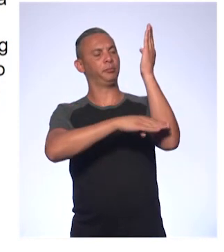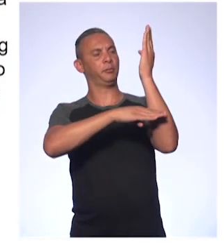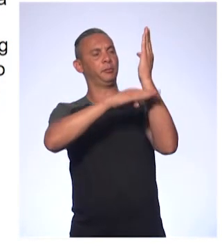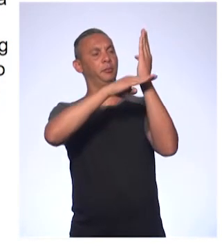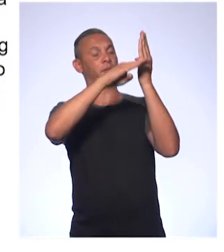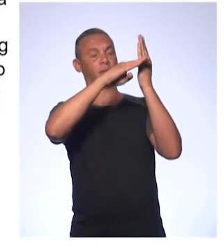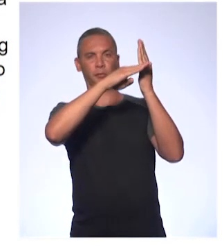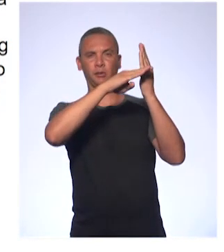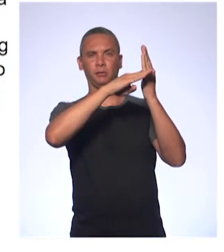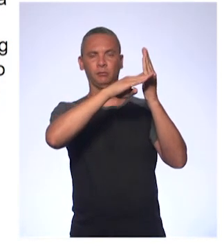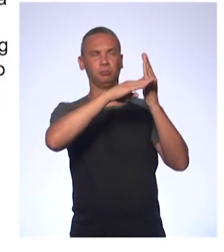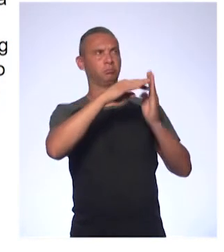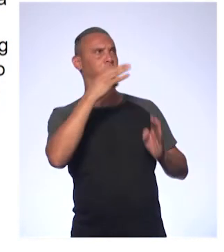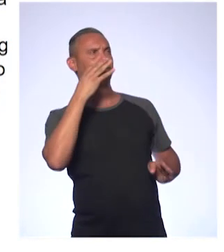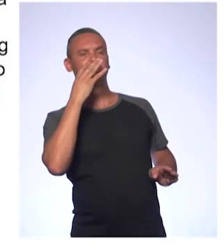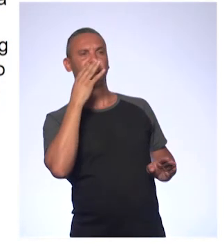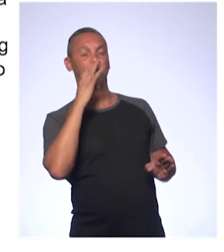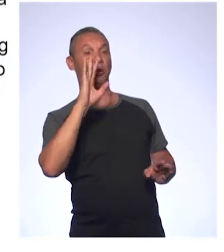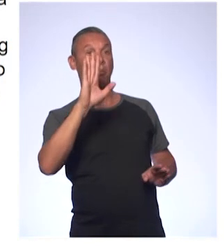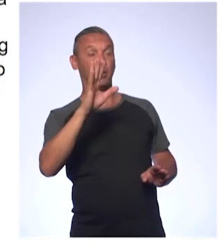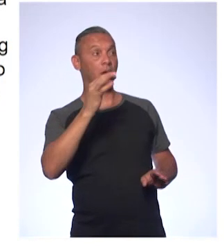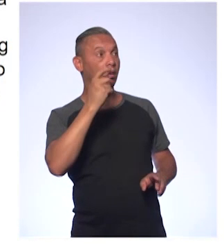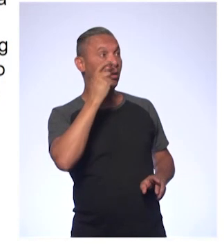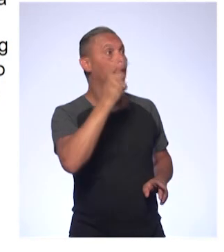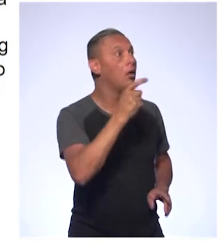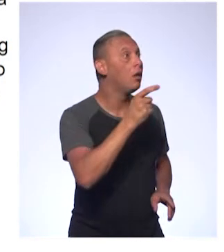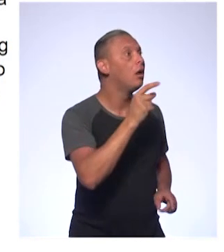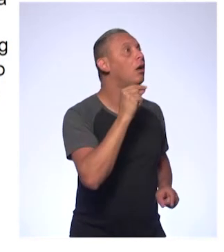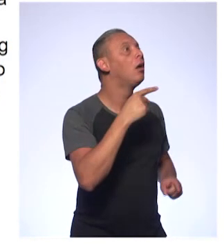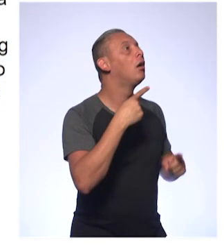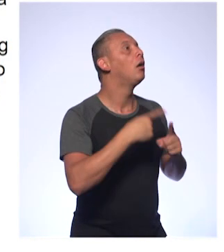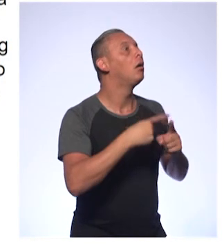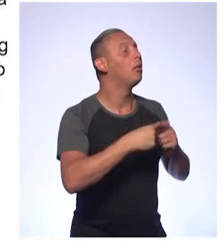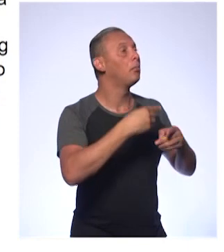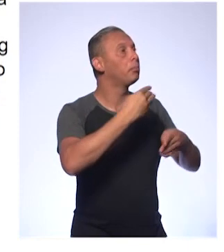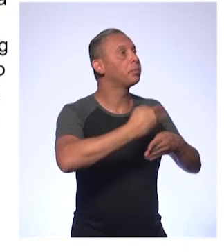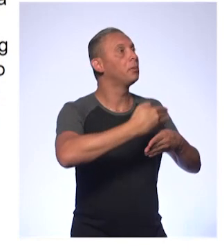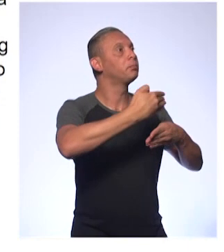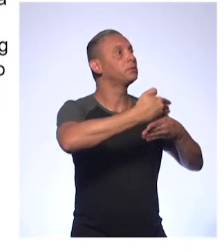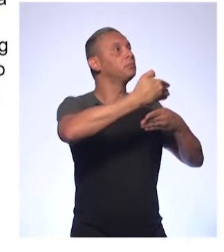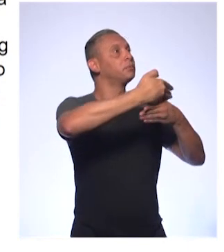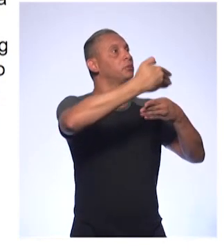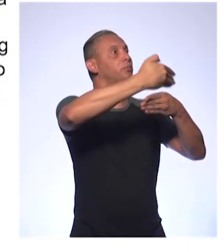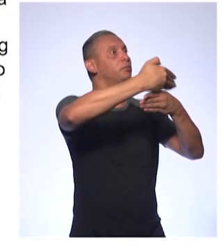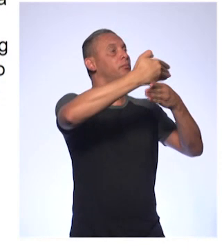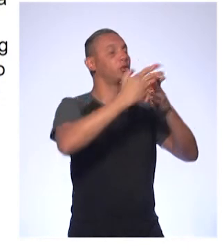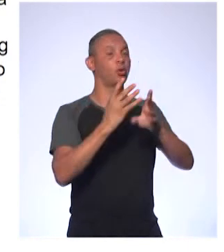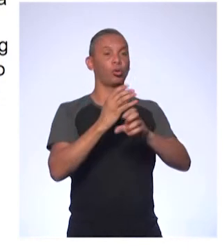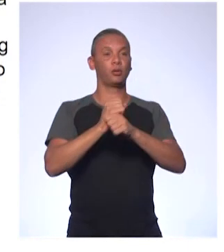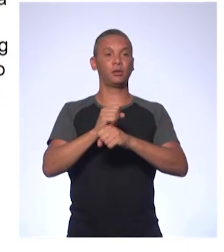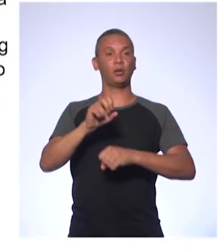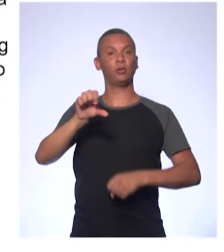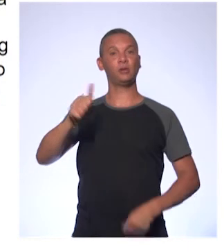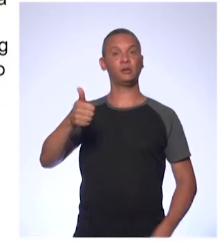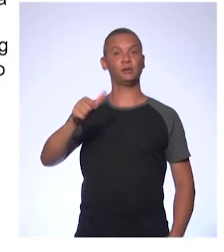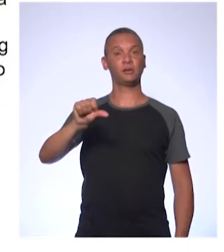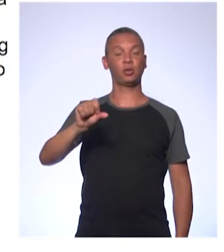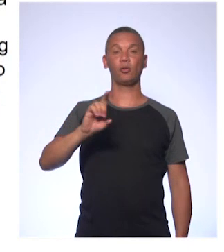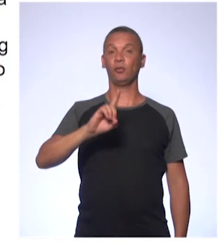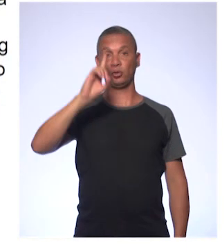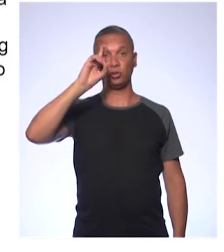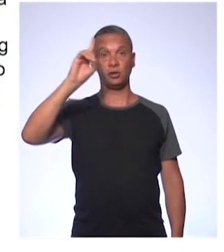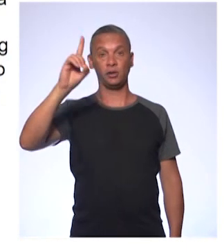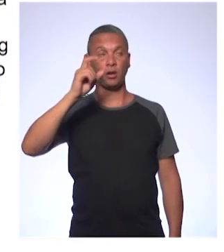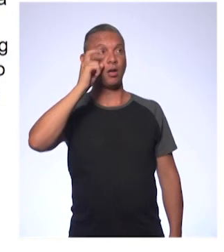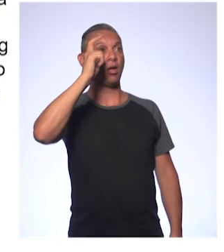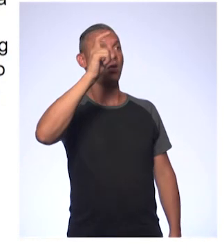atenção. Mas o que chama atenção é por esse prédio ter sido construído em apenas 19